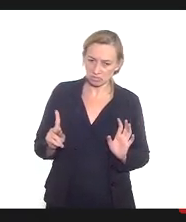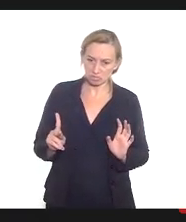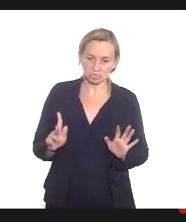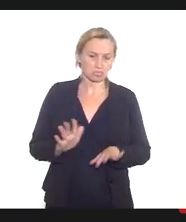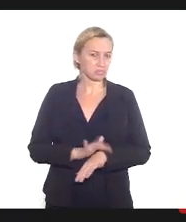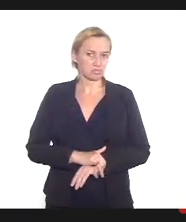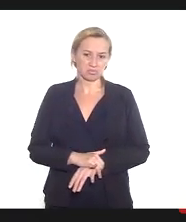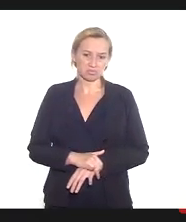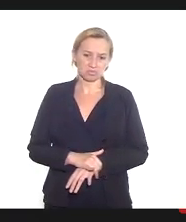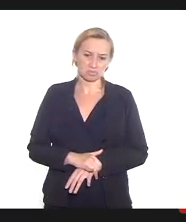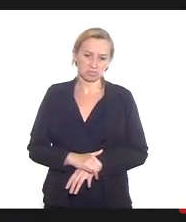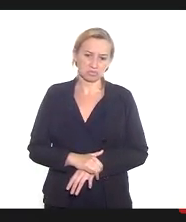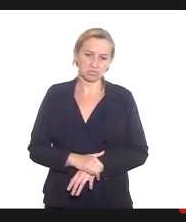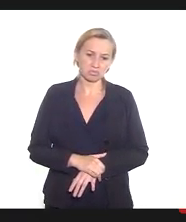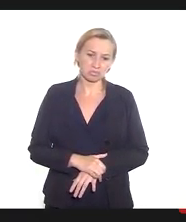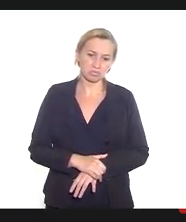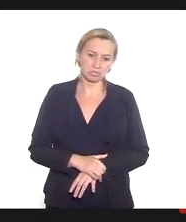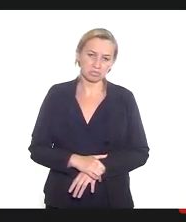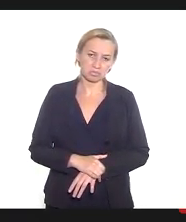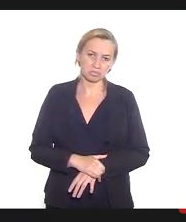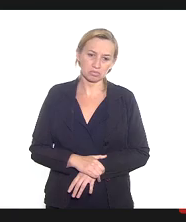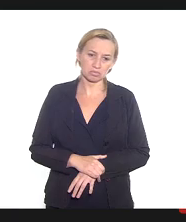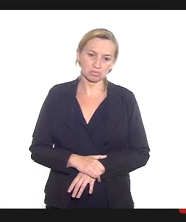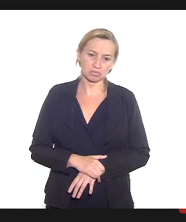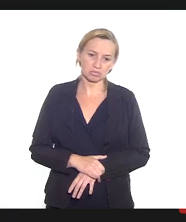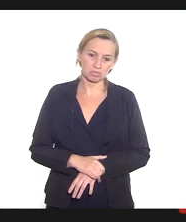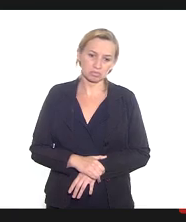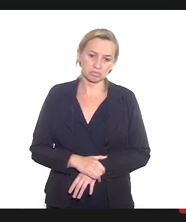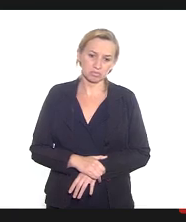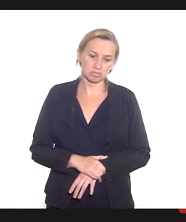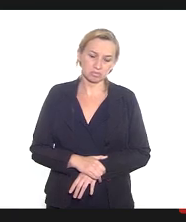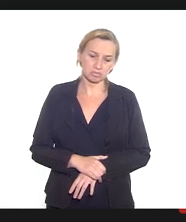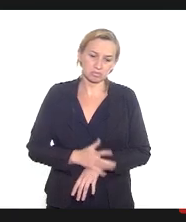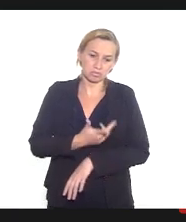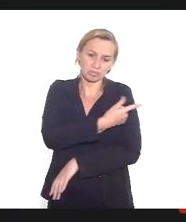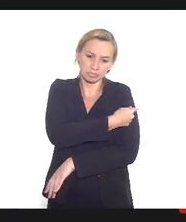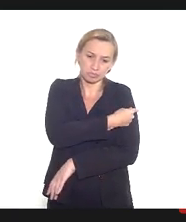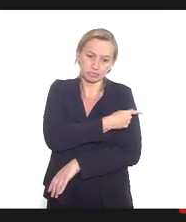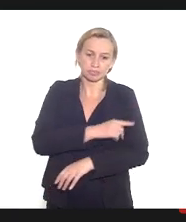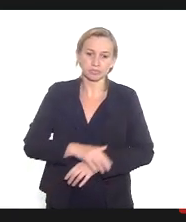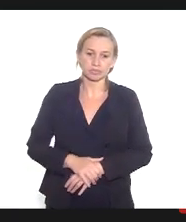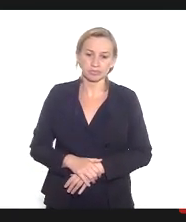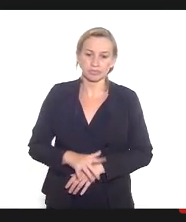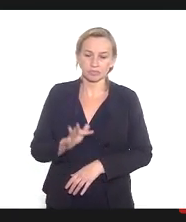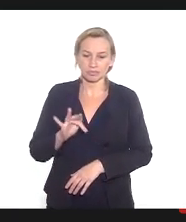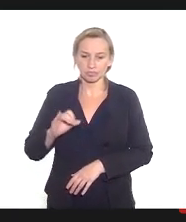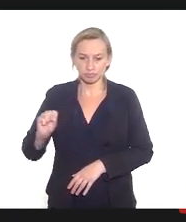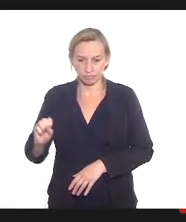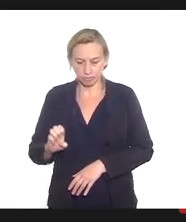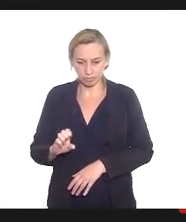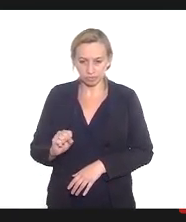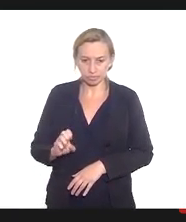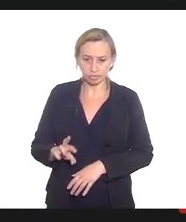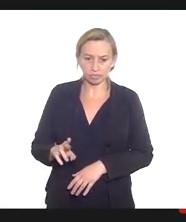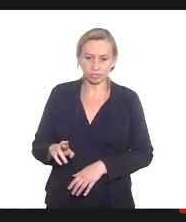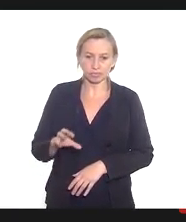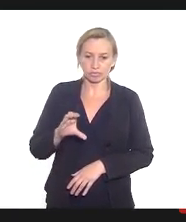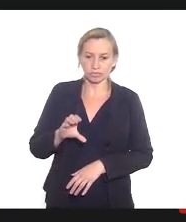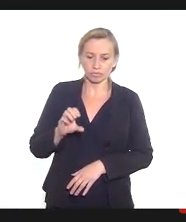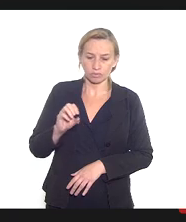ela não vai tomar e as vacinas são pais e